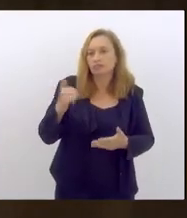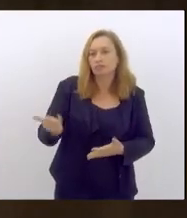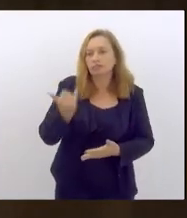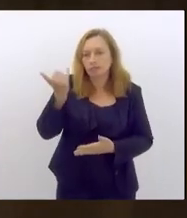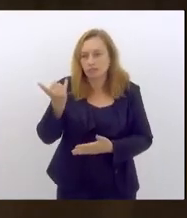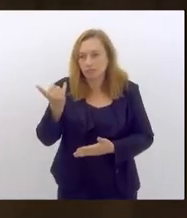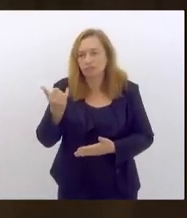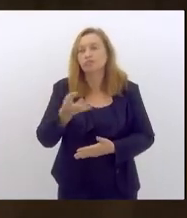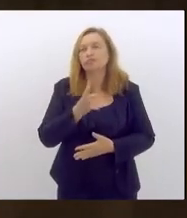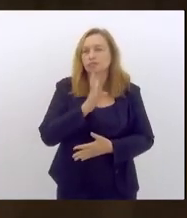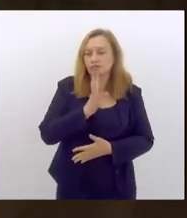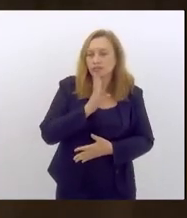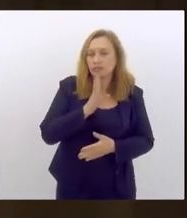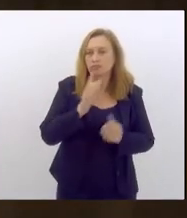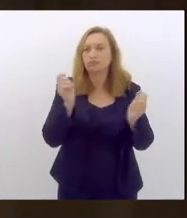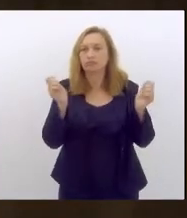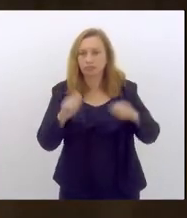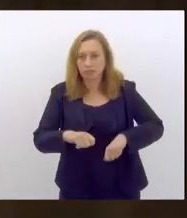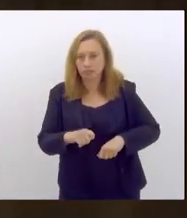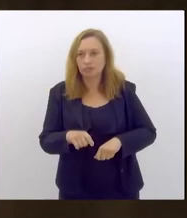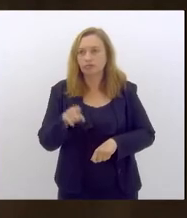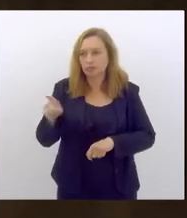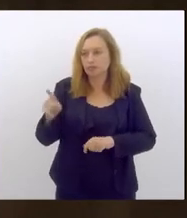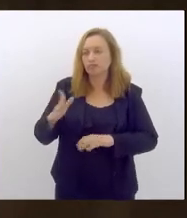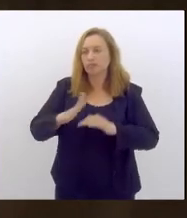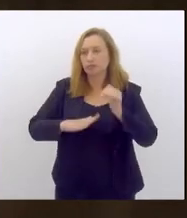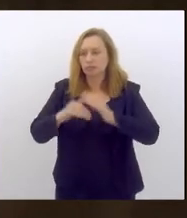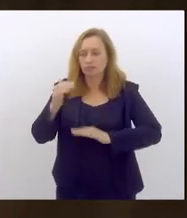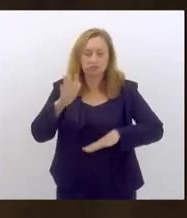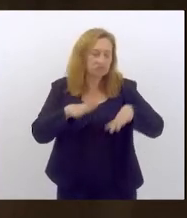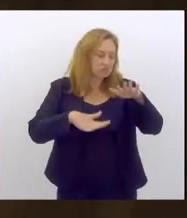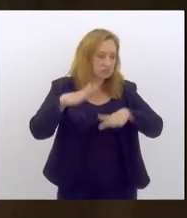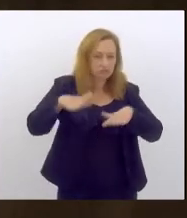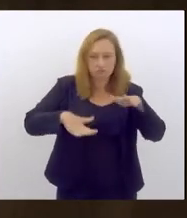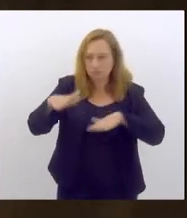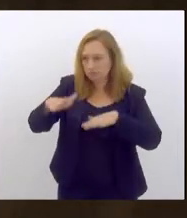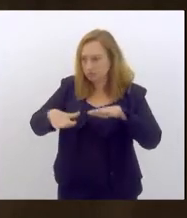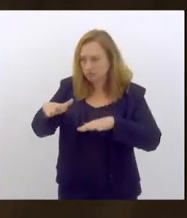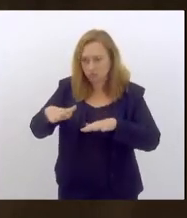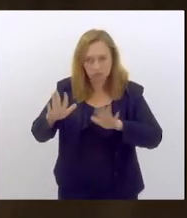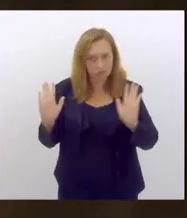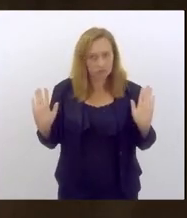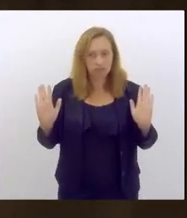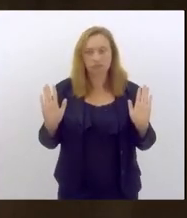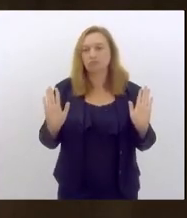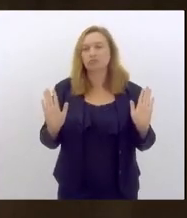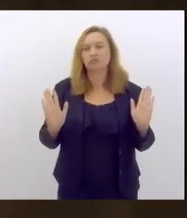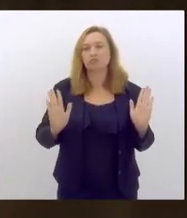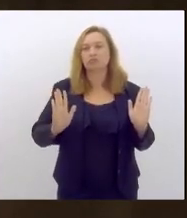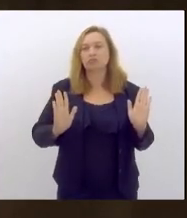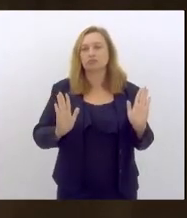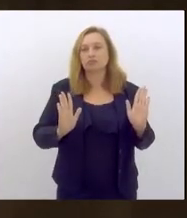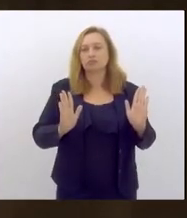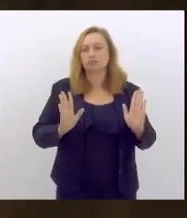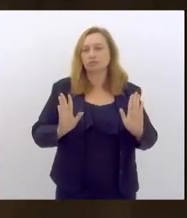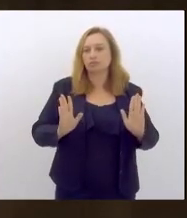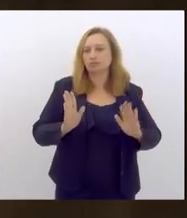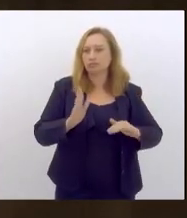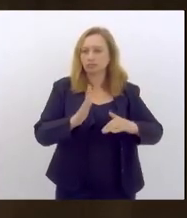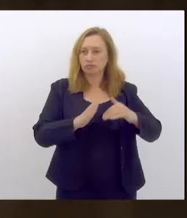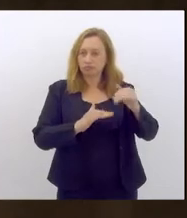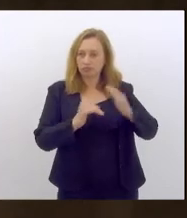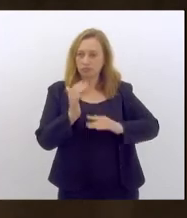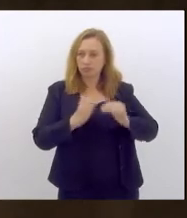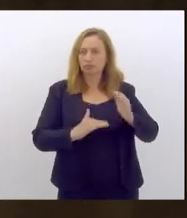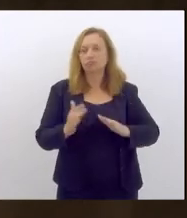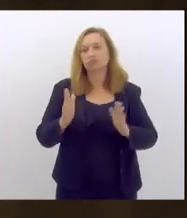gente reconheça a possibilidade de que esses profissionais, independentemente do processo de extinção do cargo, estou falando das vidas das